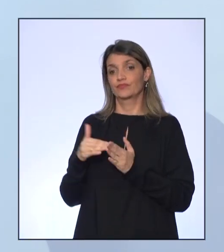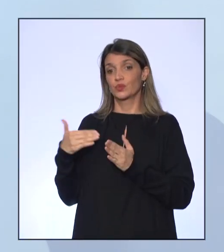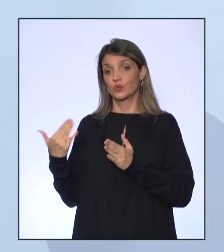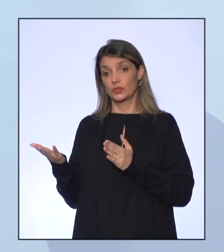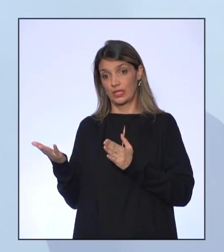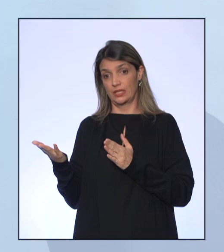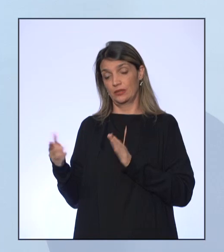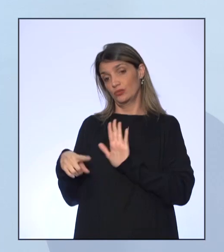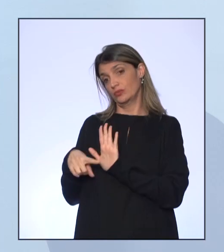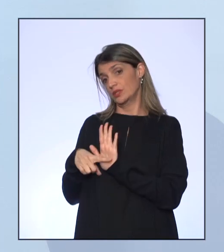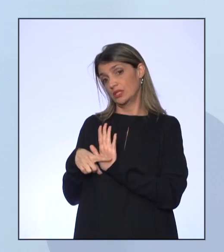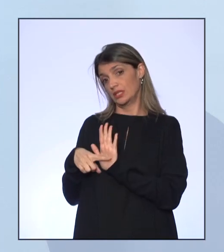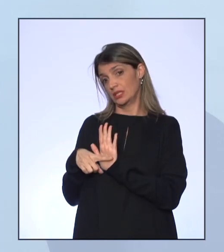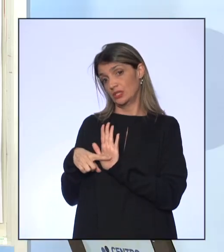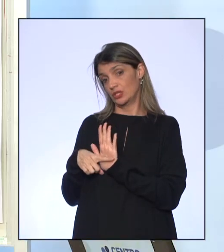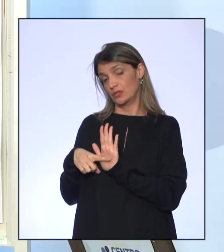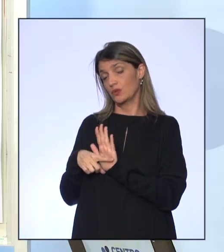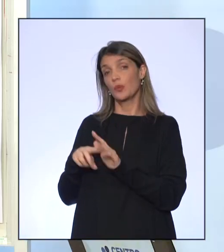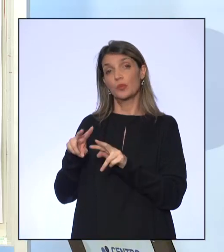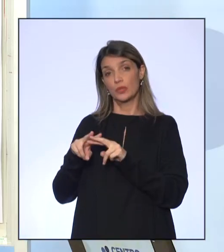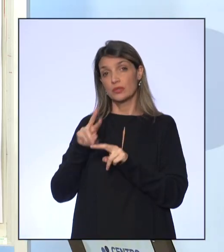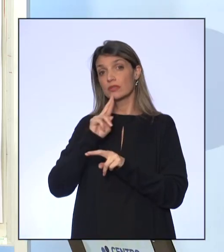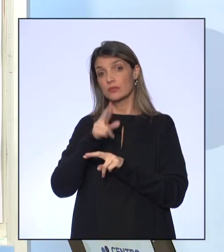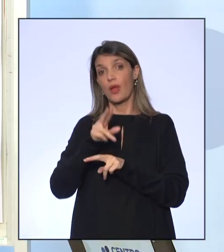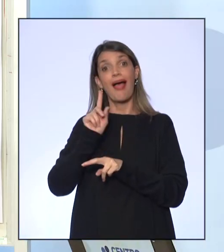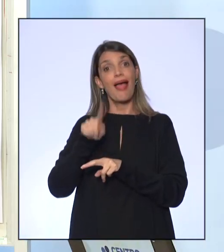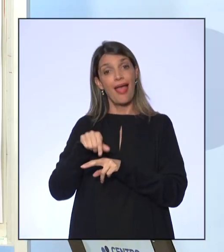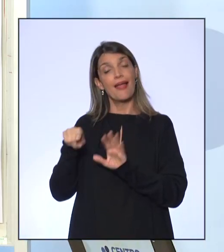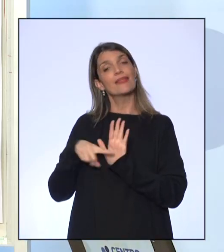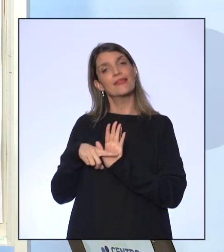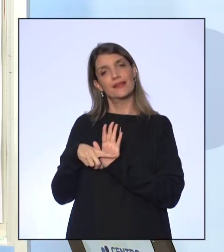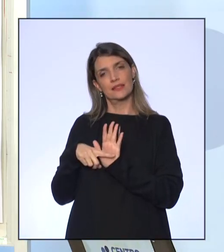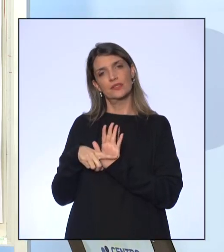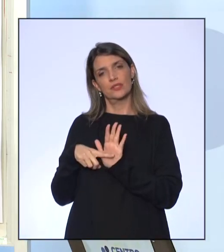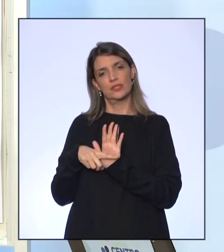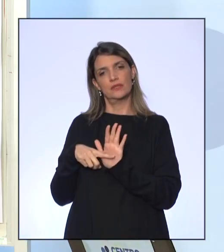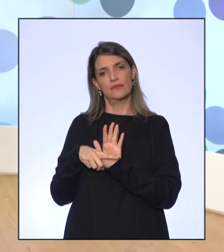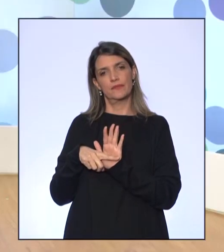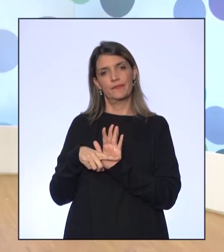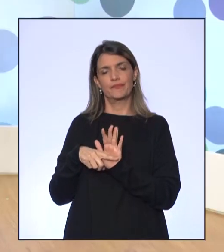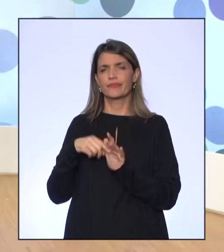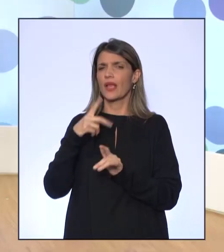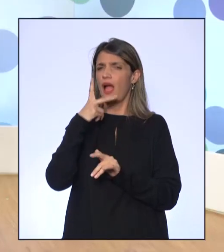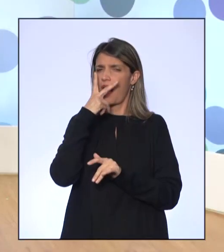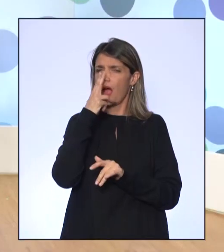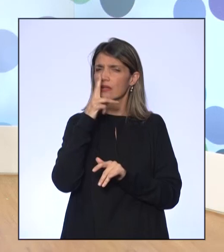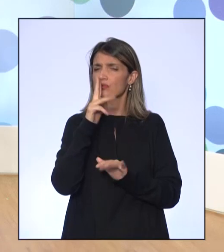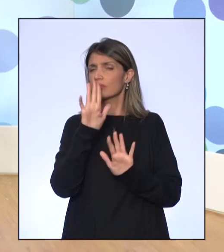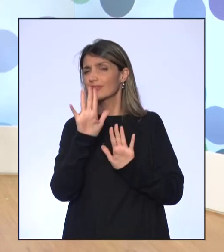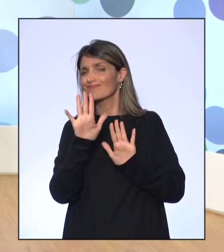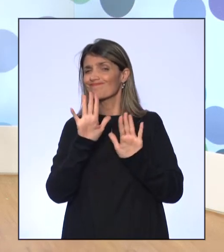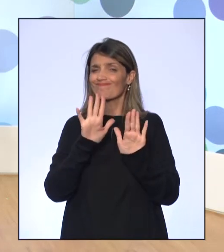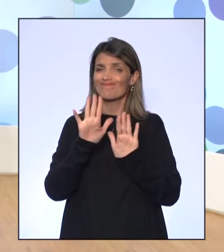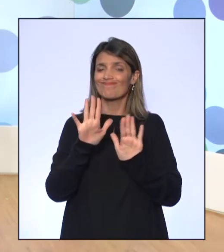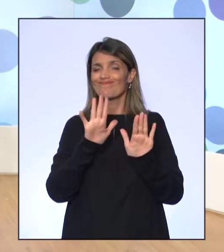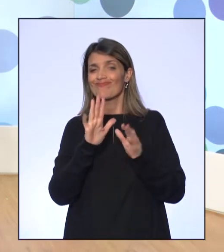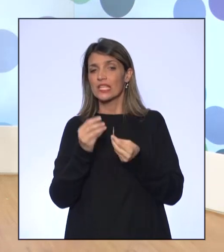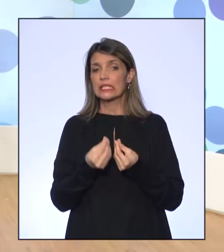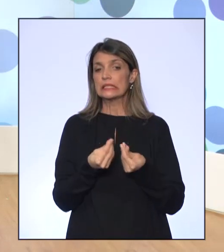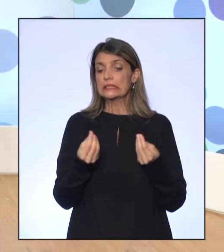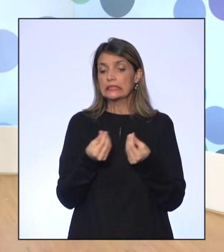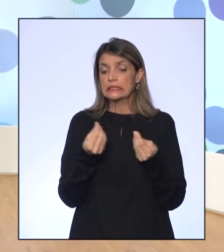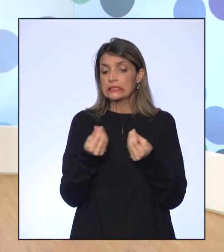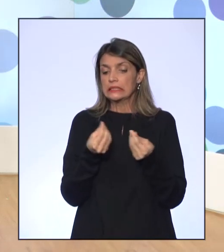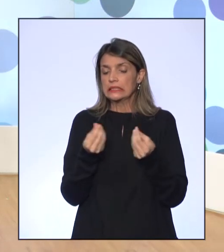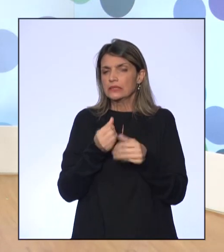lado negativo por isso que a resposta desse daí é um termo negativo né acho que basicamente isso vocês conseguirem